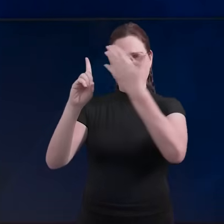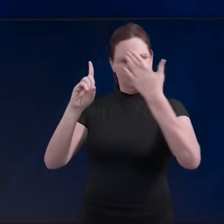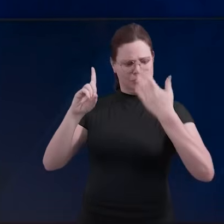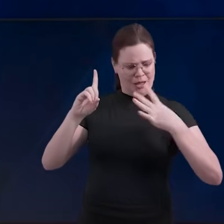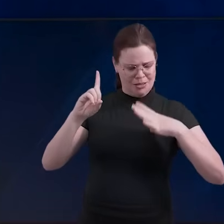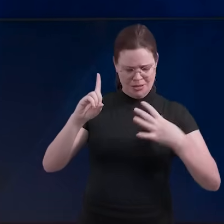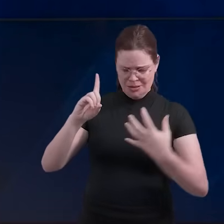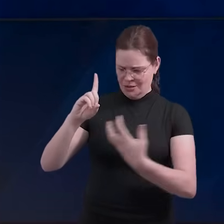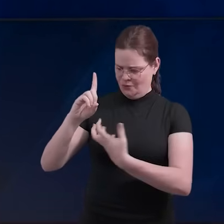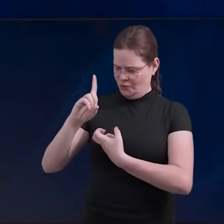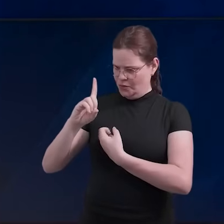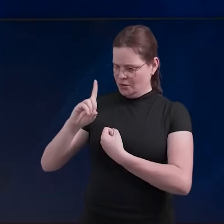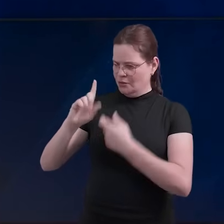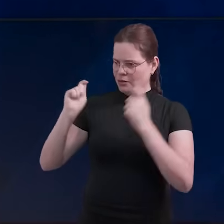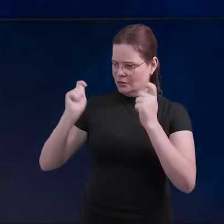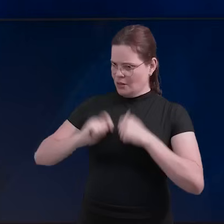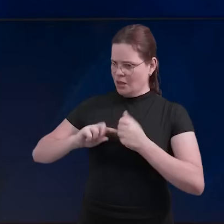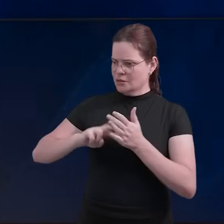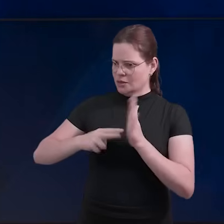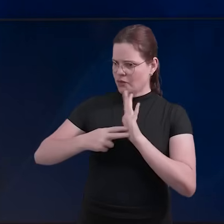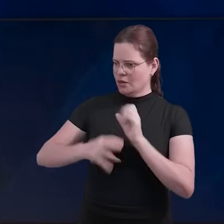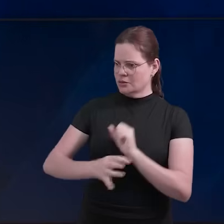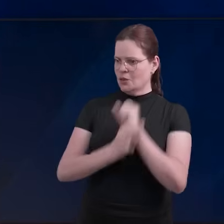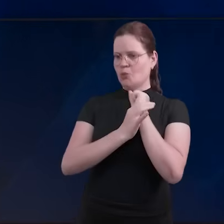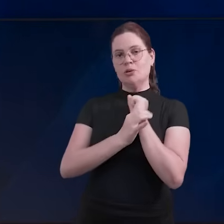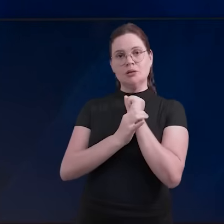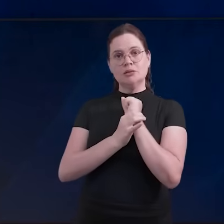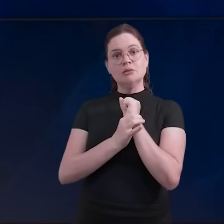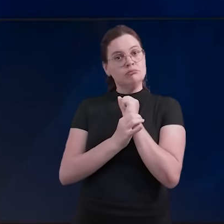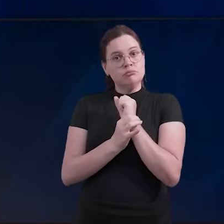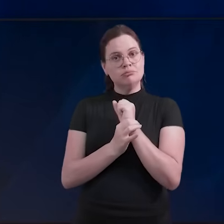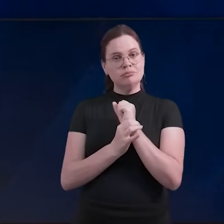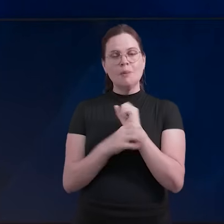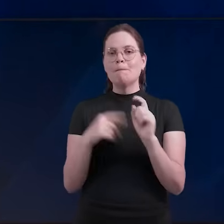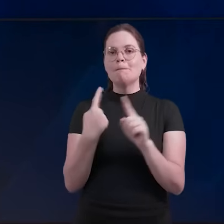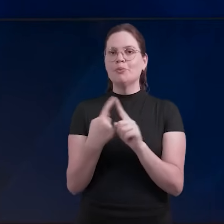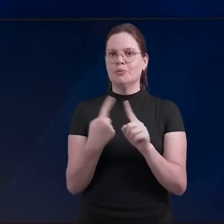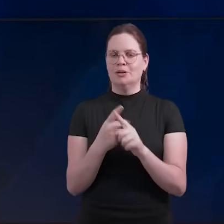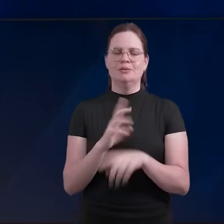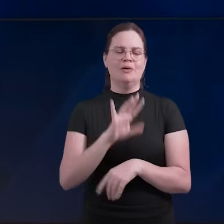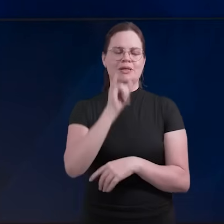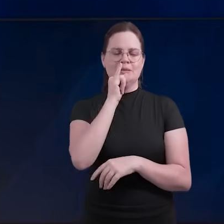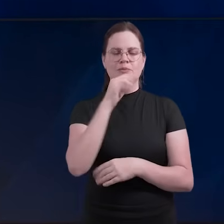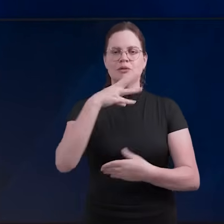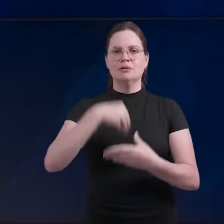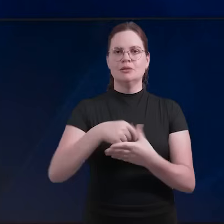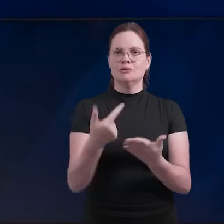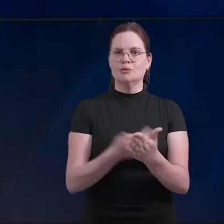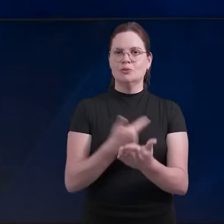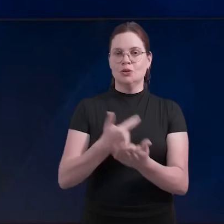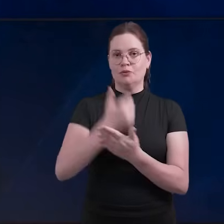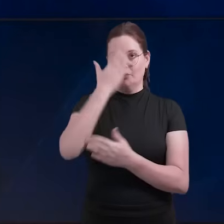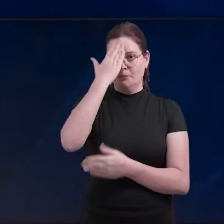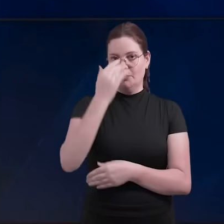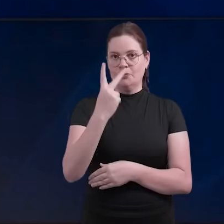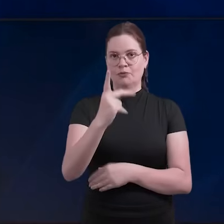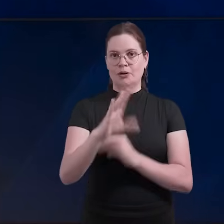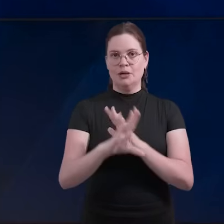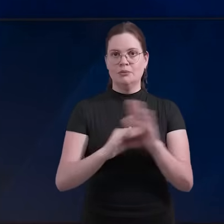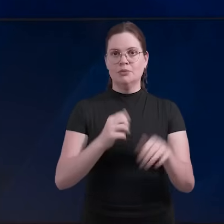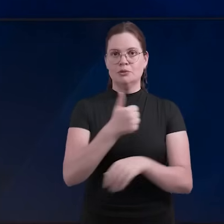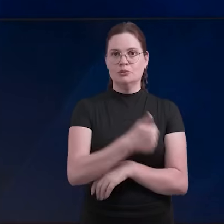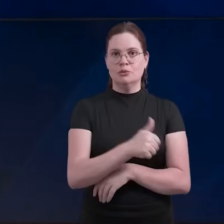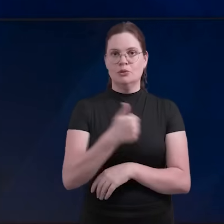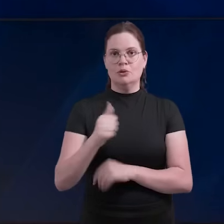disposição do homem, ela dá um sentido de segurança. Por que segurança? Tem um texto na Bíblia, no livro de Provérbios, no capítulo